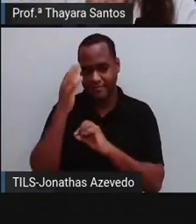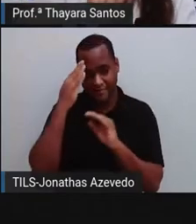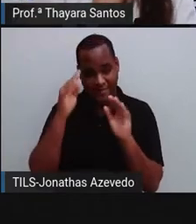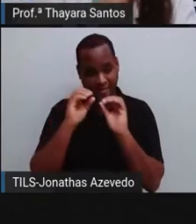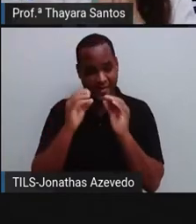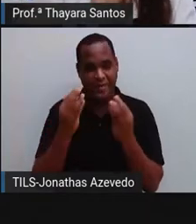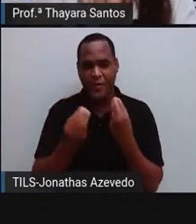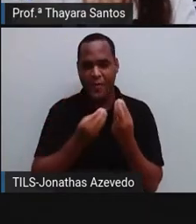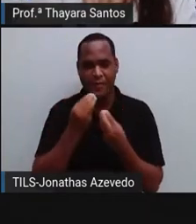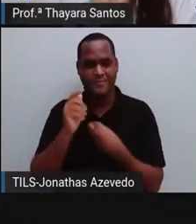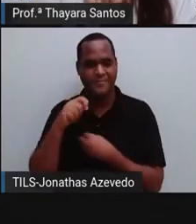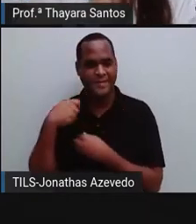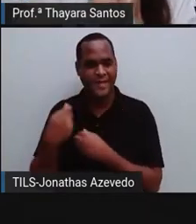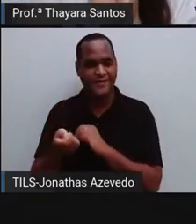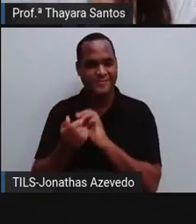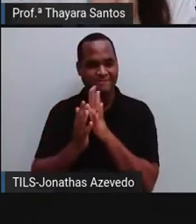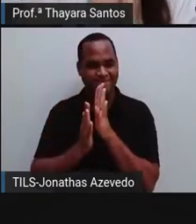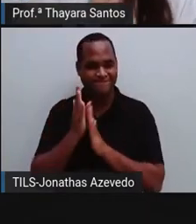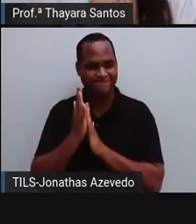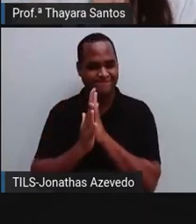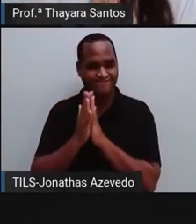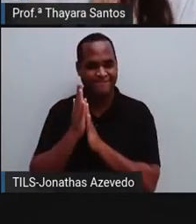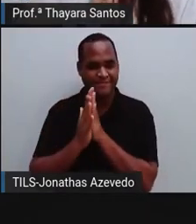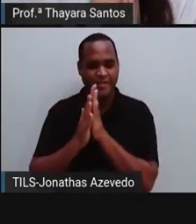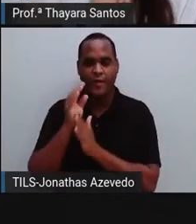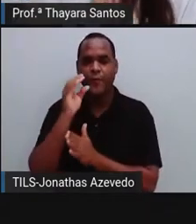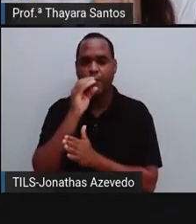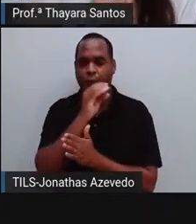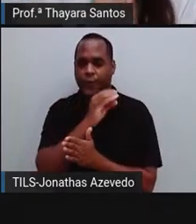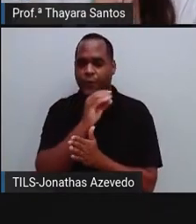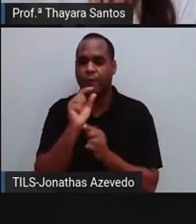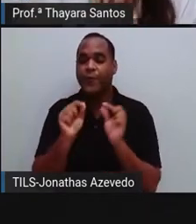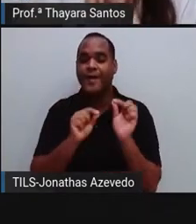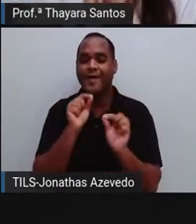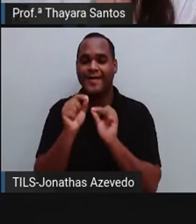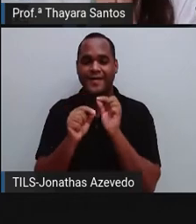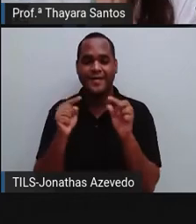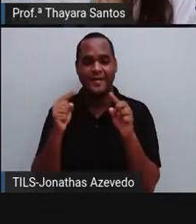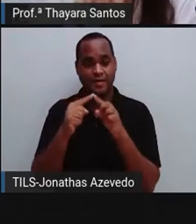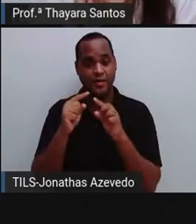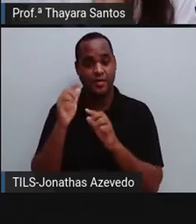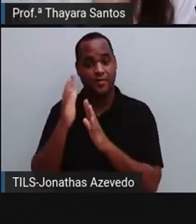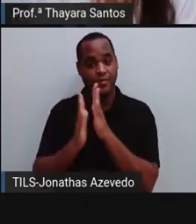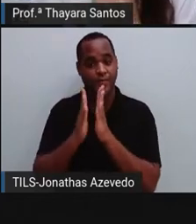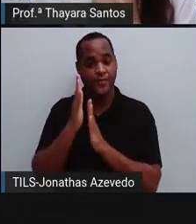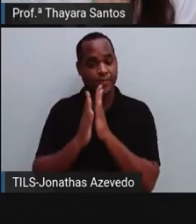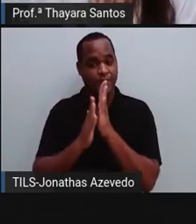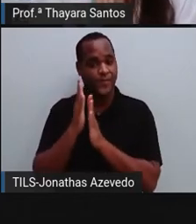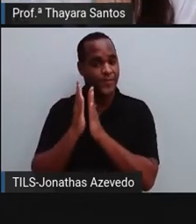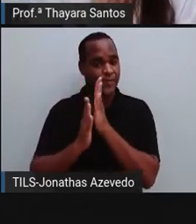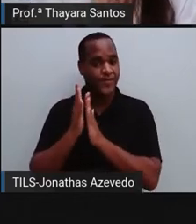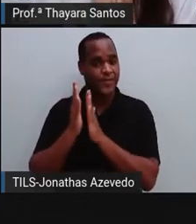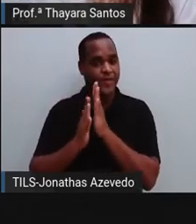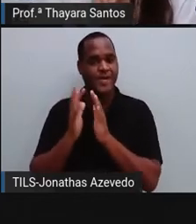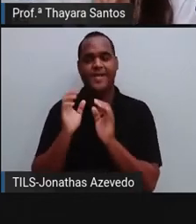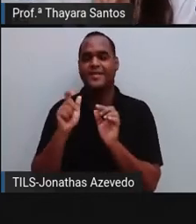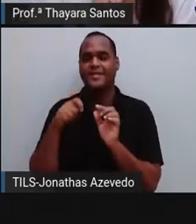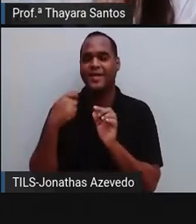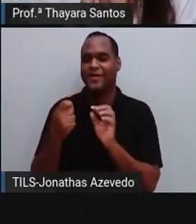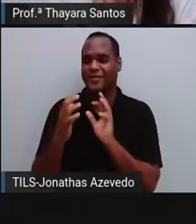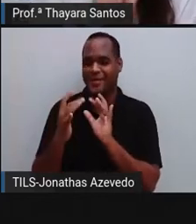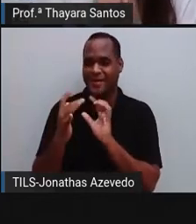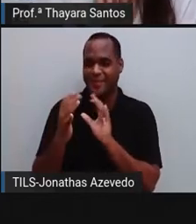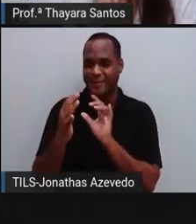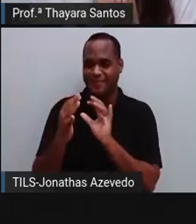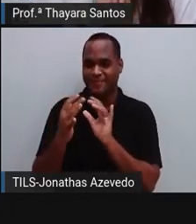Quando a gente está aqui, ó, fazendo esse movimento de esfregar as mãos, a gente está agitando, a gente está agitando, então a